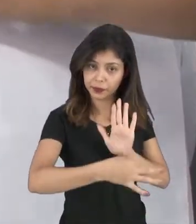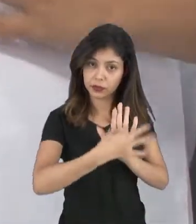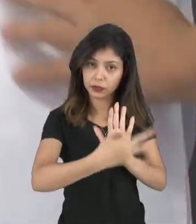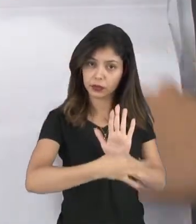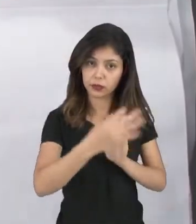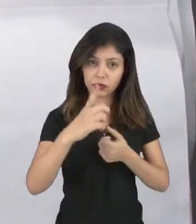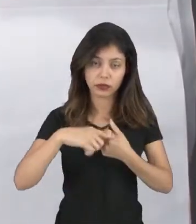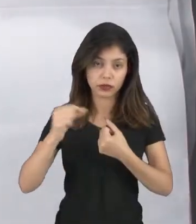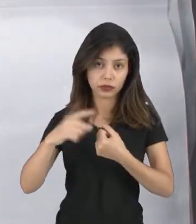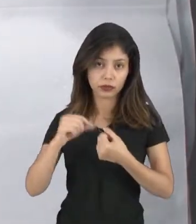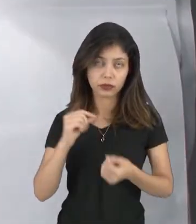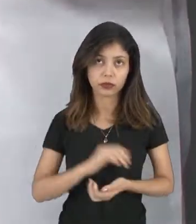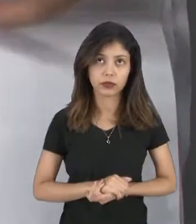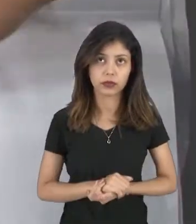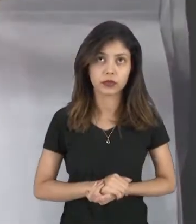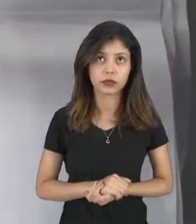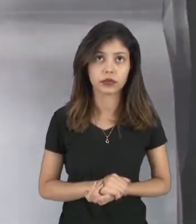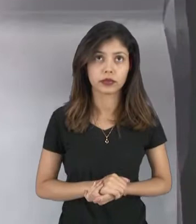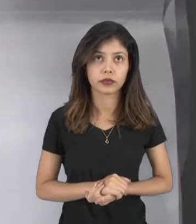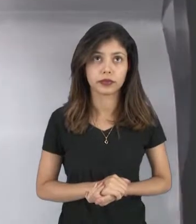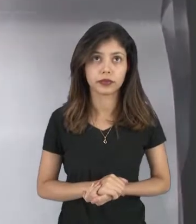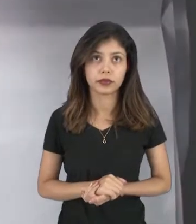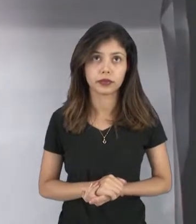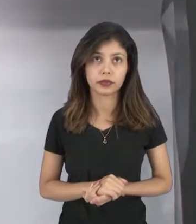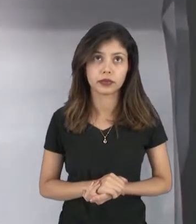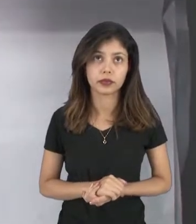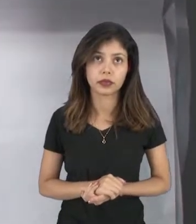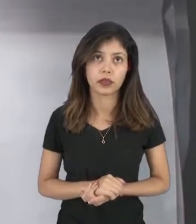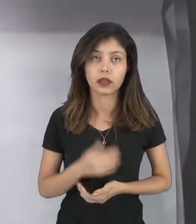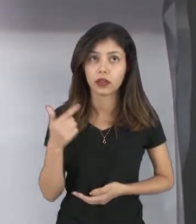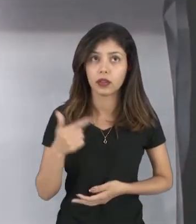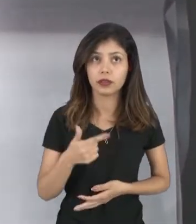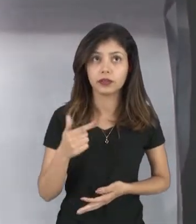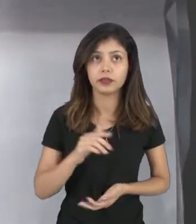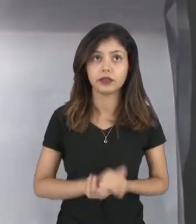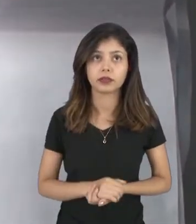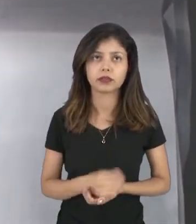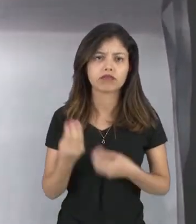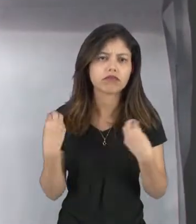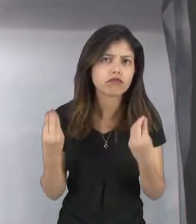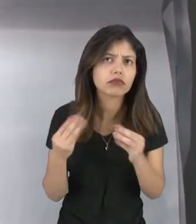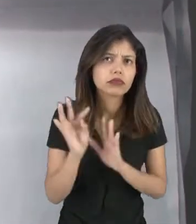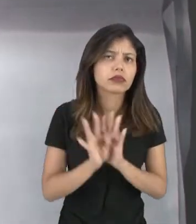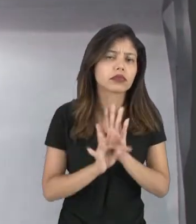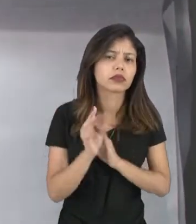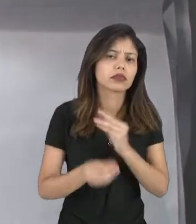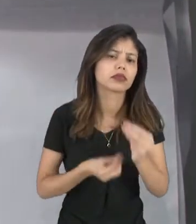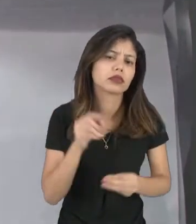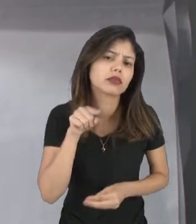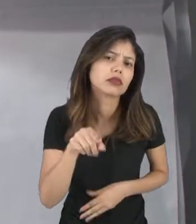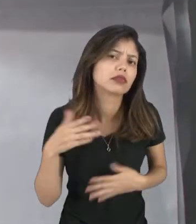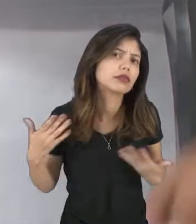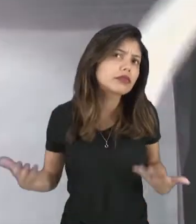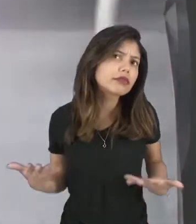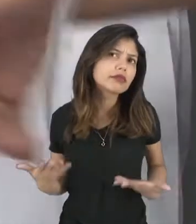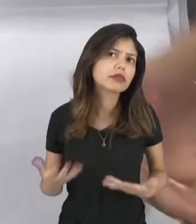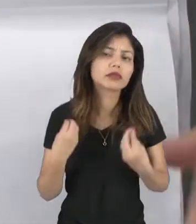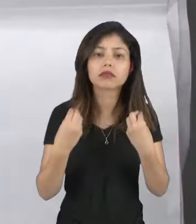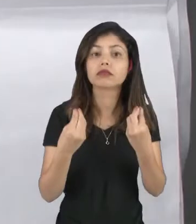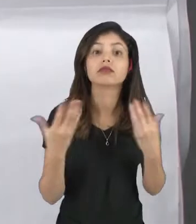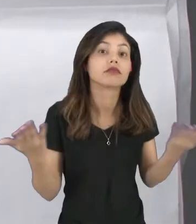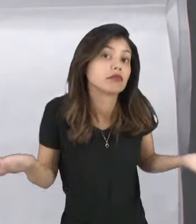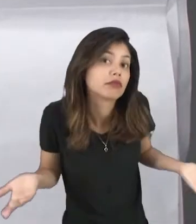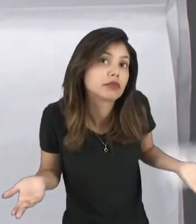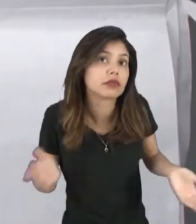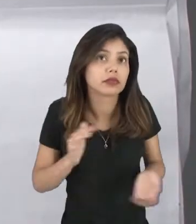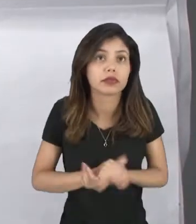artigo de opinião, tá? Vamos lá para a questão 12. Para que serve um texto como esse? Para que serve esse texto?